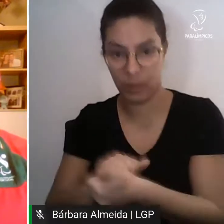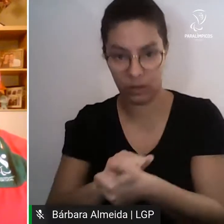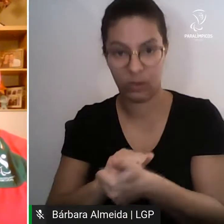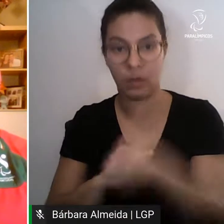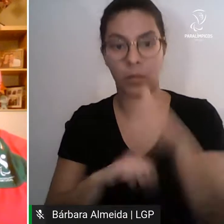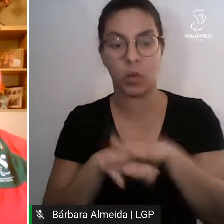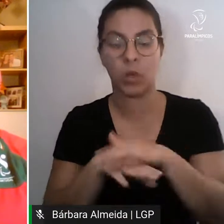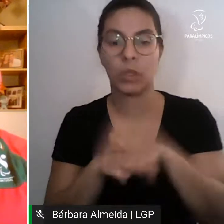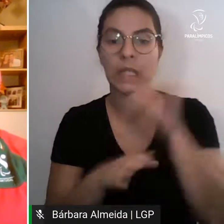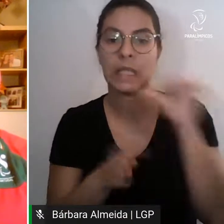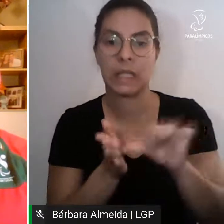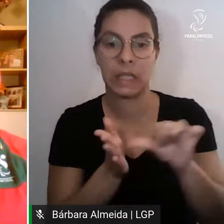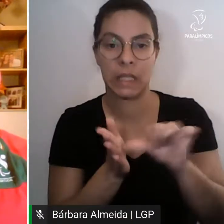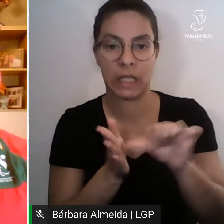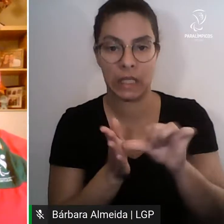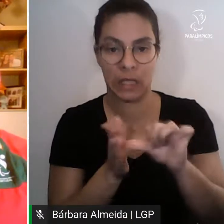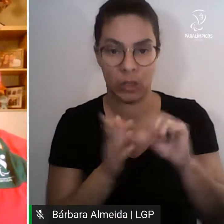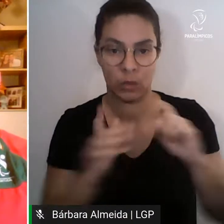reabilitação